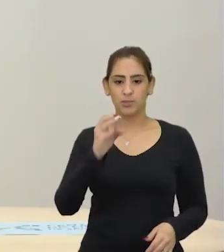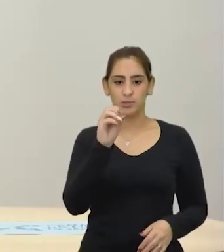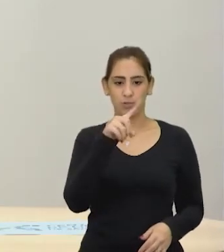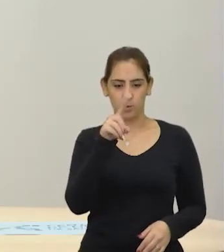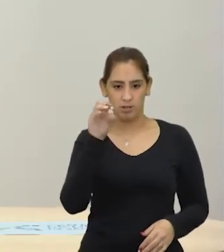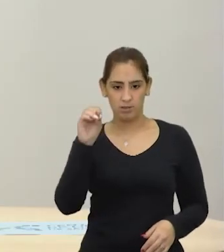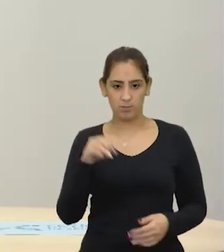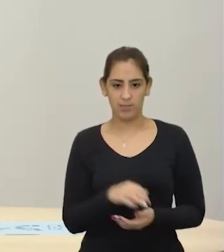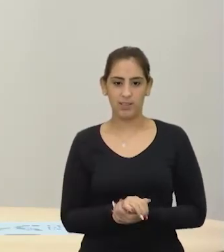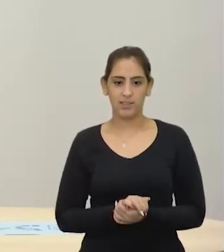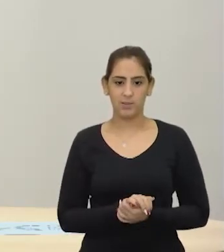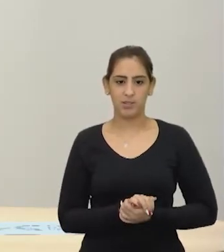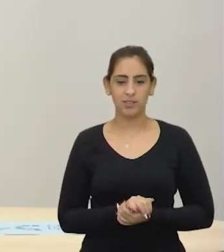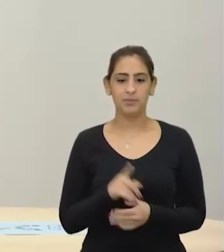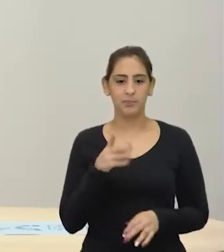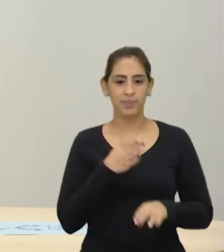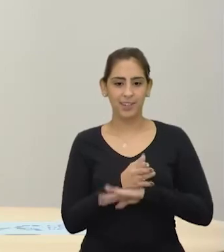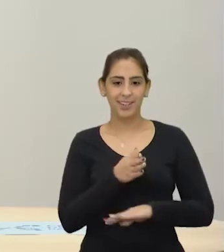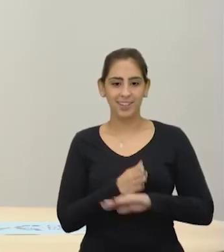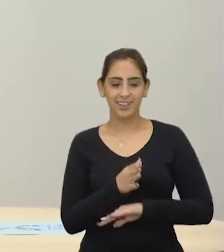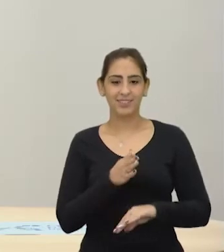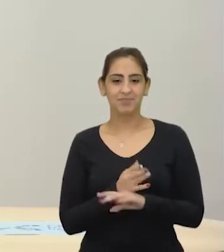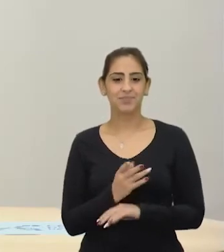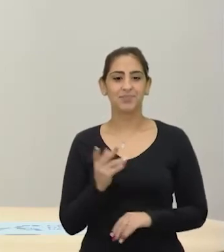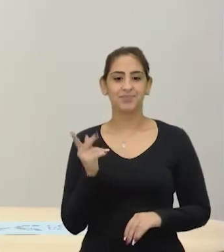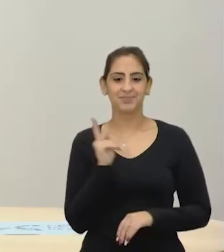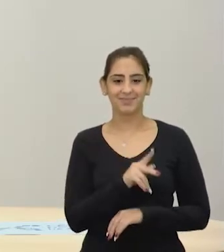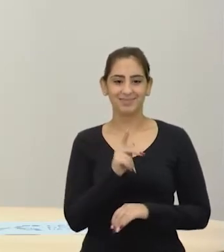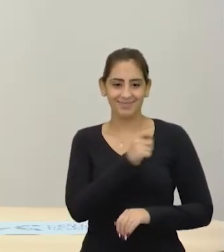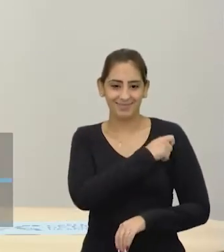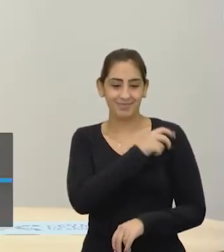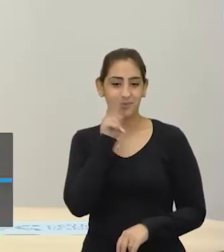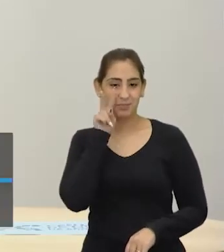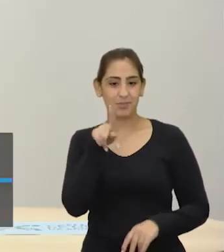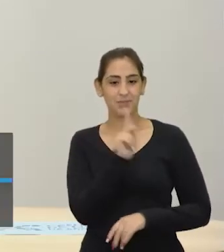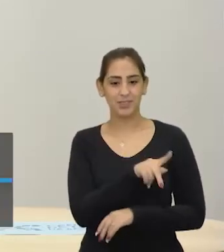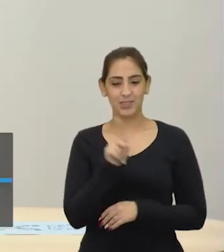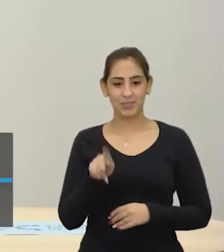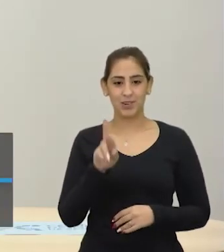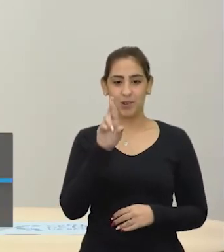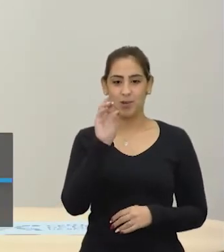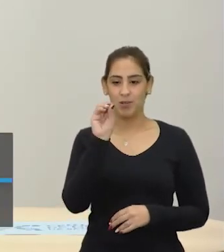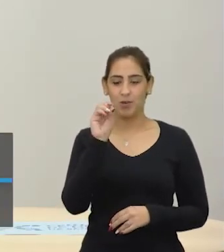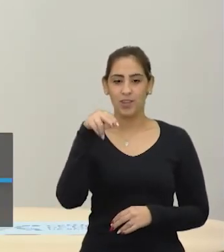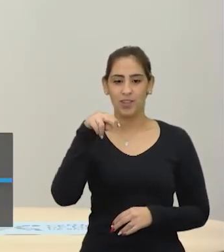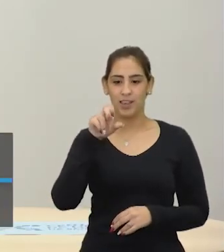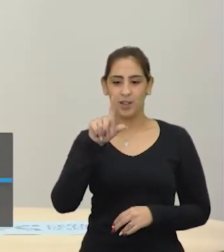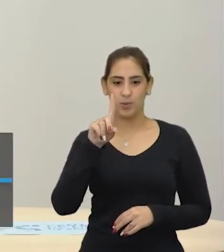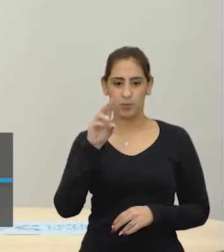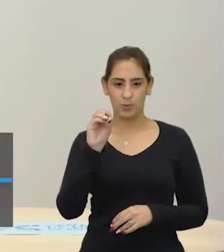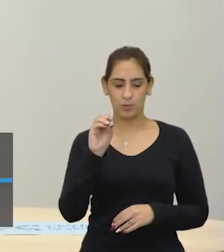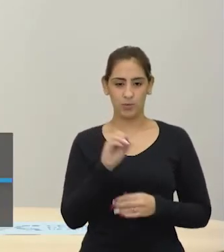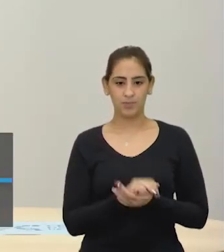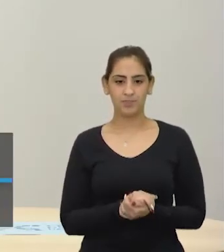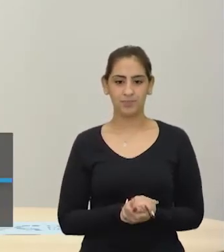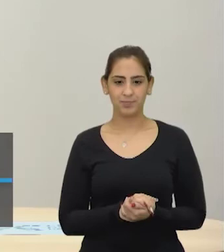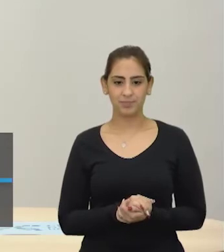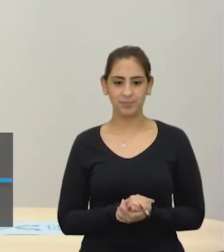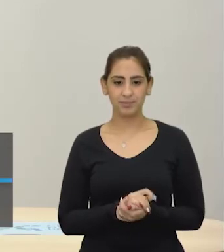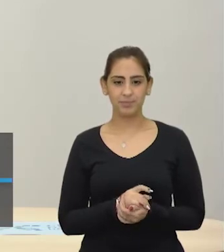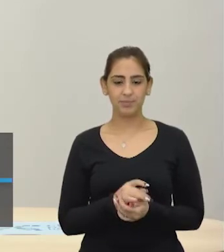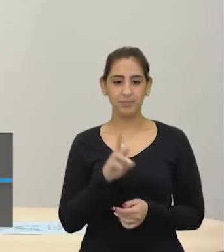estão participando. Os alunos também do professor Ronaldo, da escola Alzira Vale, em